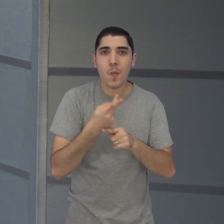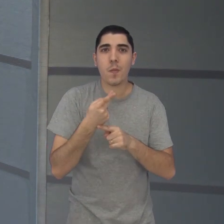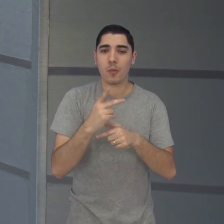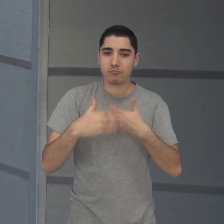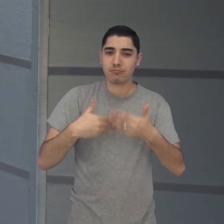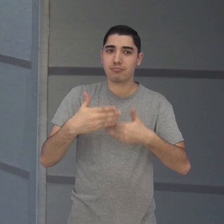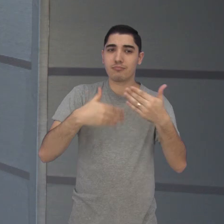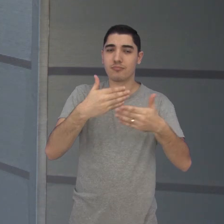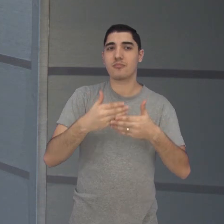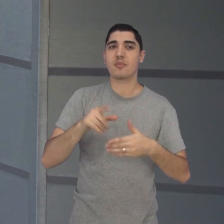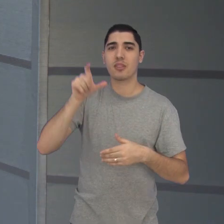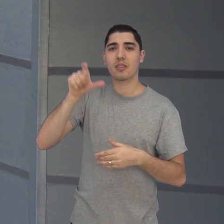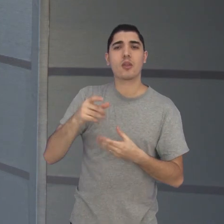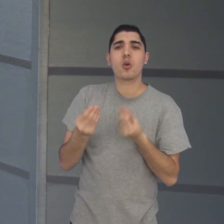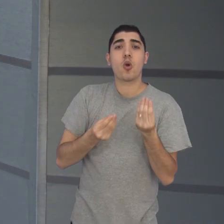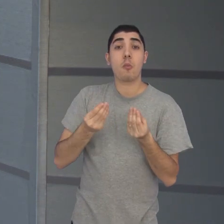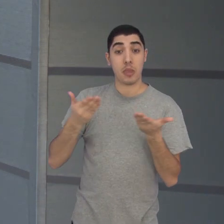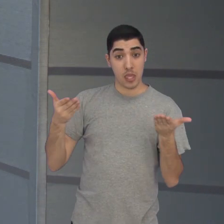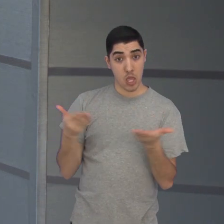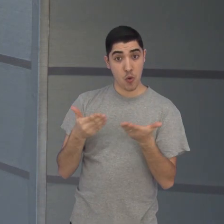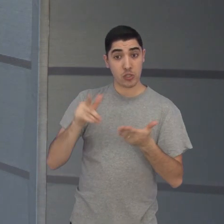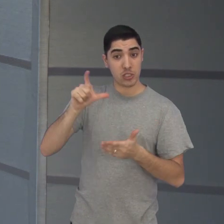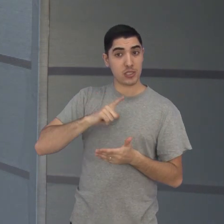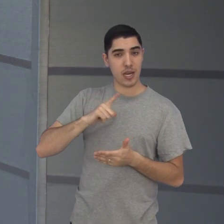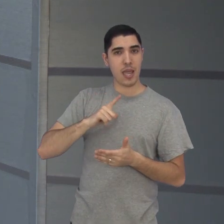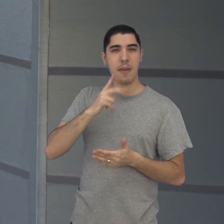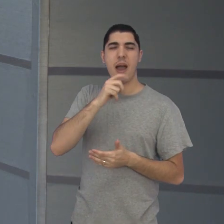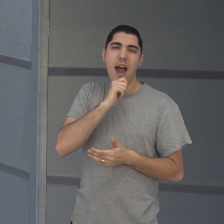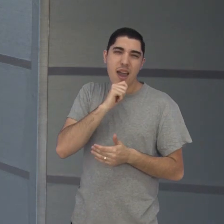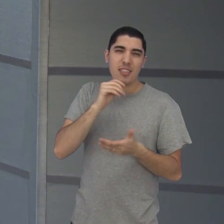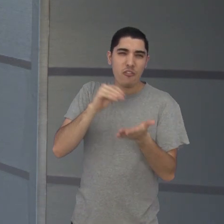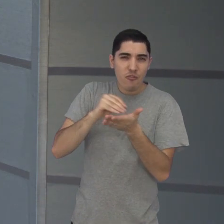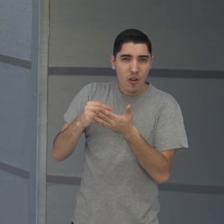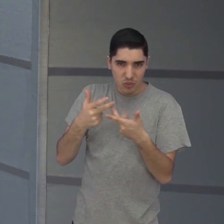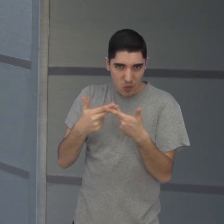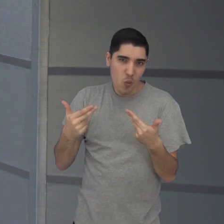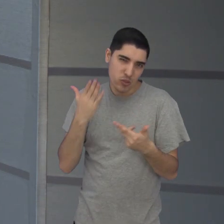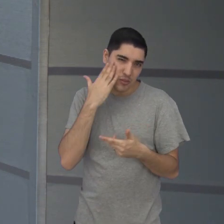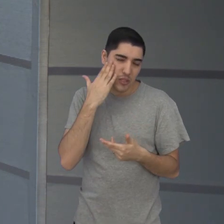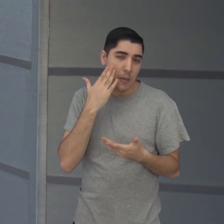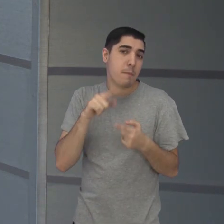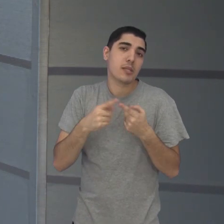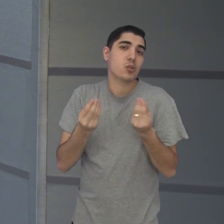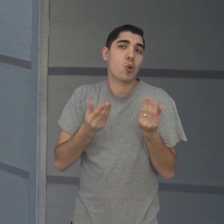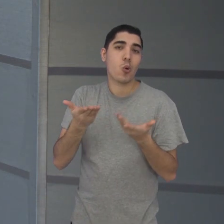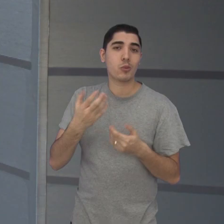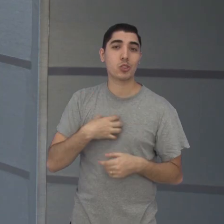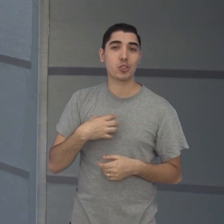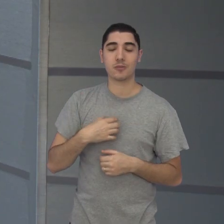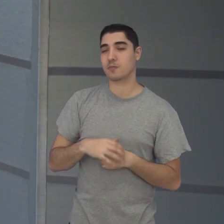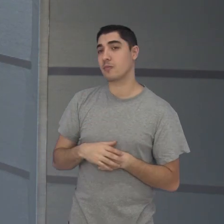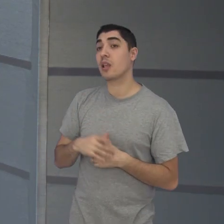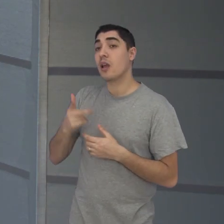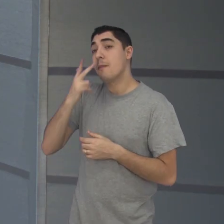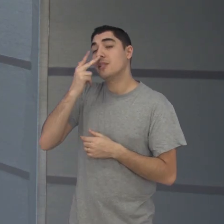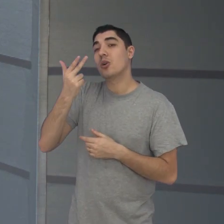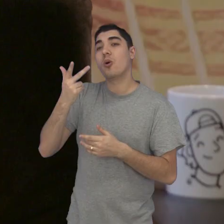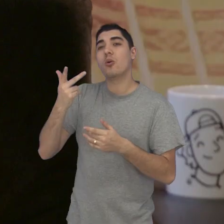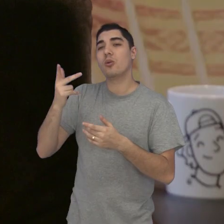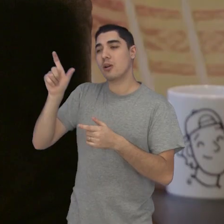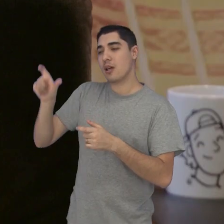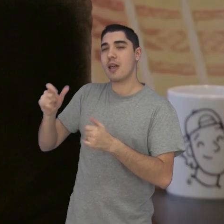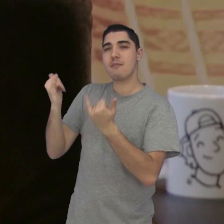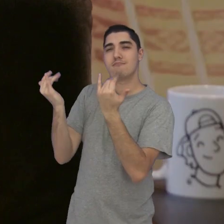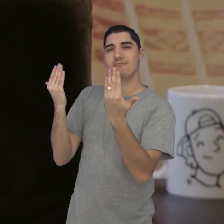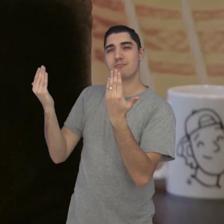por passo, o acervo dele para você hoje já está completo, tem coisa faltando? É um trabalho de garimpo,